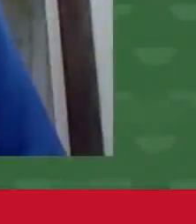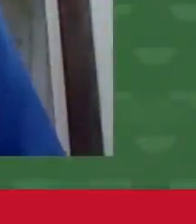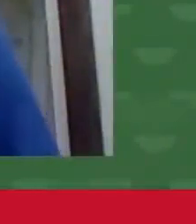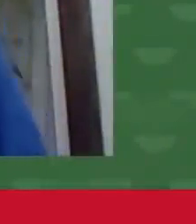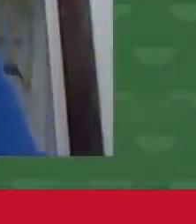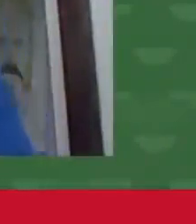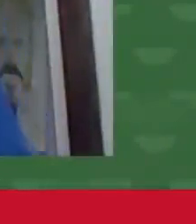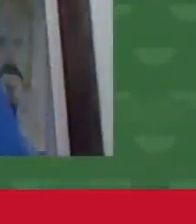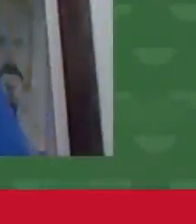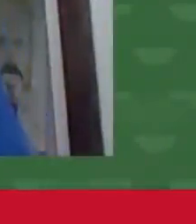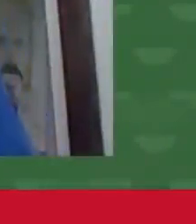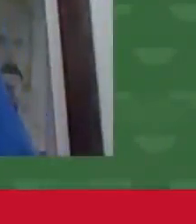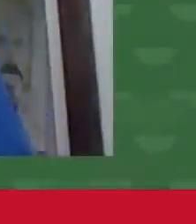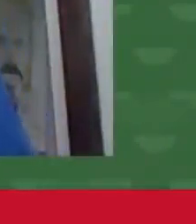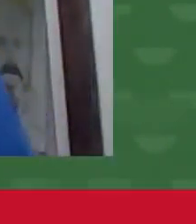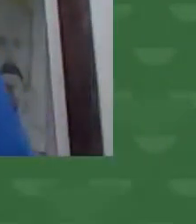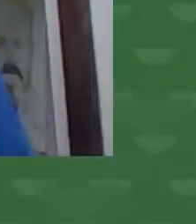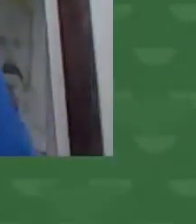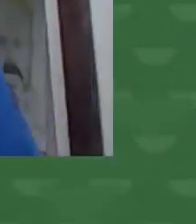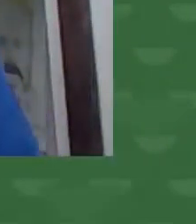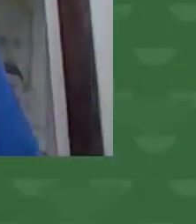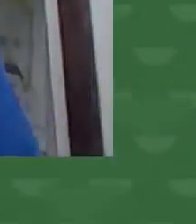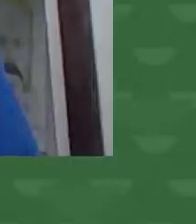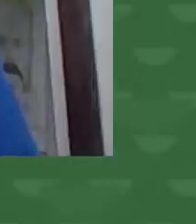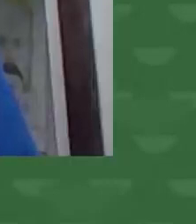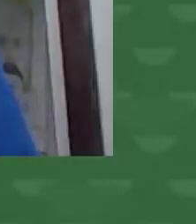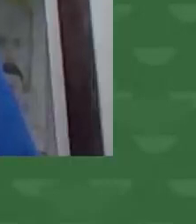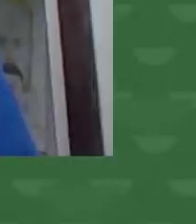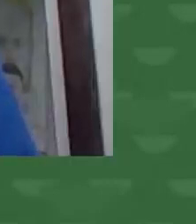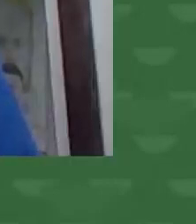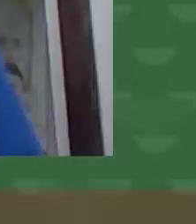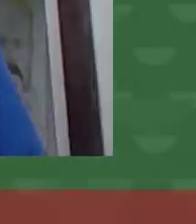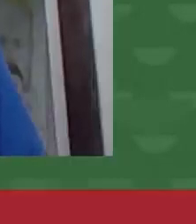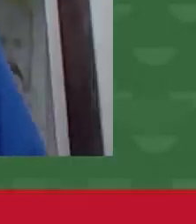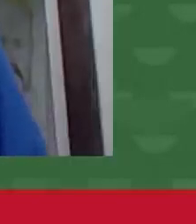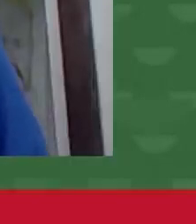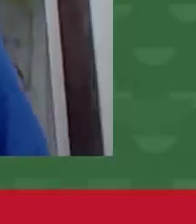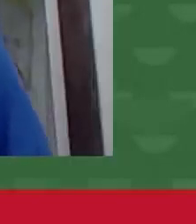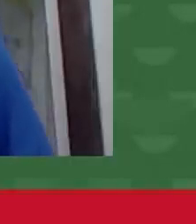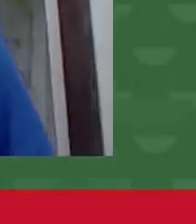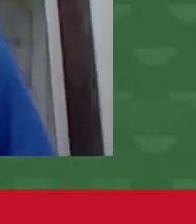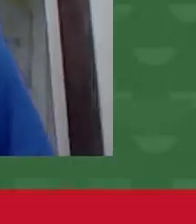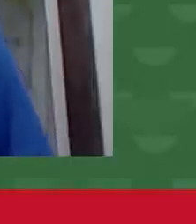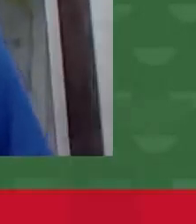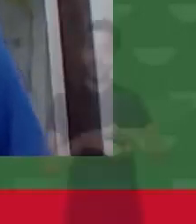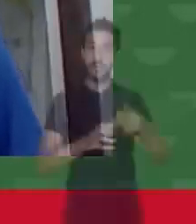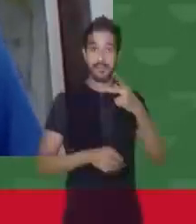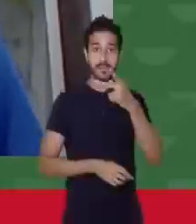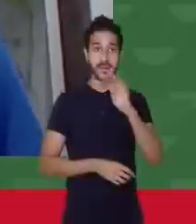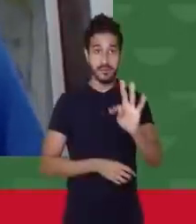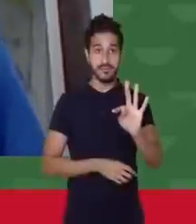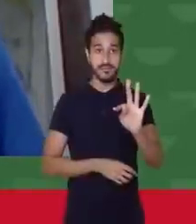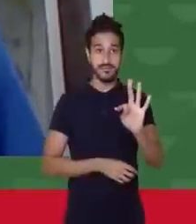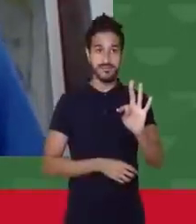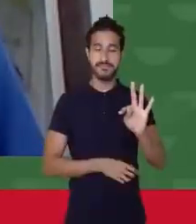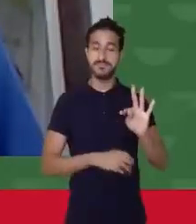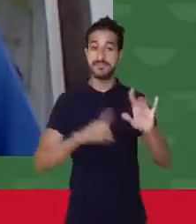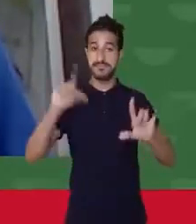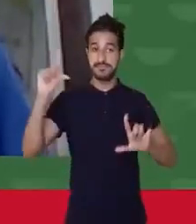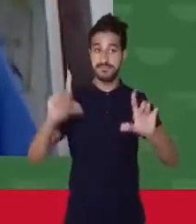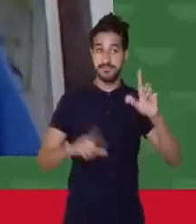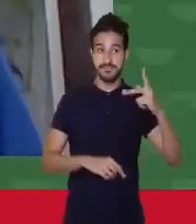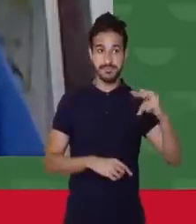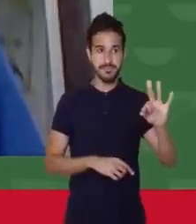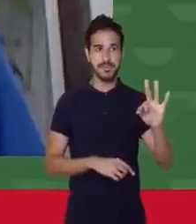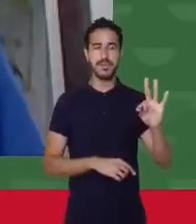Olá, boa noite. Hoje teremos no programa da bancada do Partido dos Trabalhadores, na TV